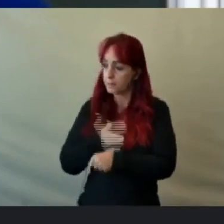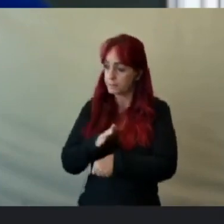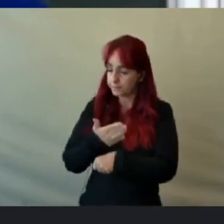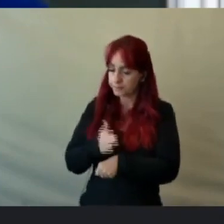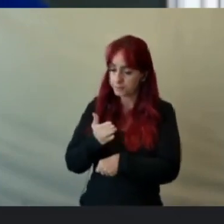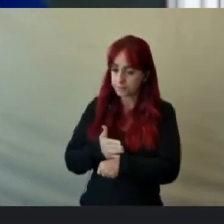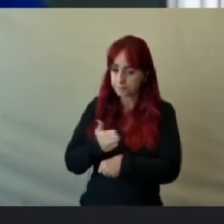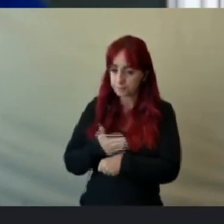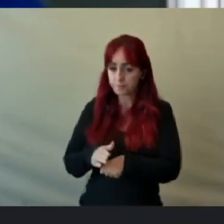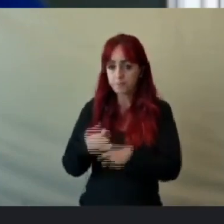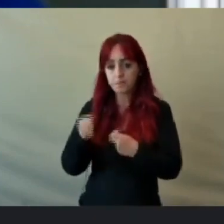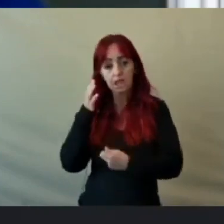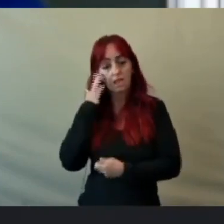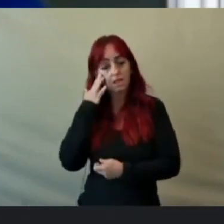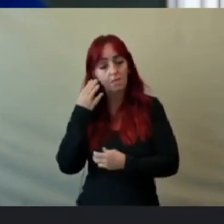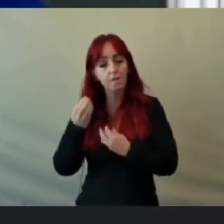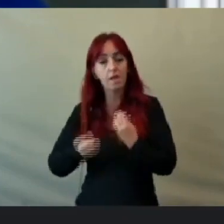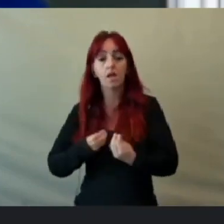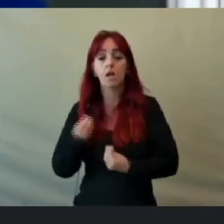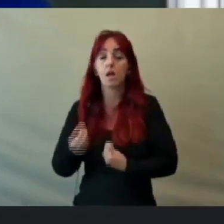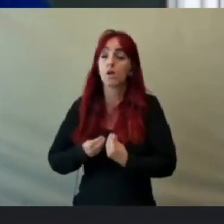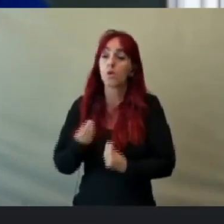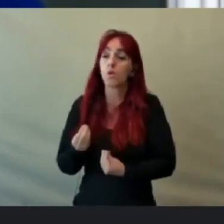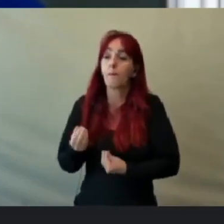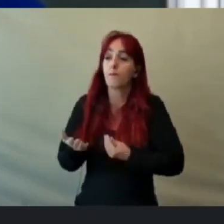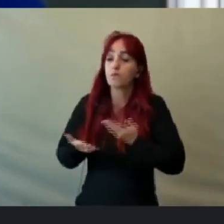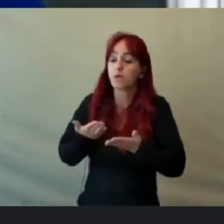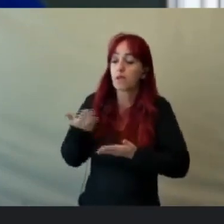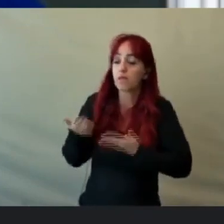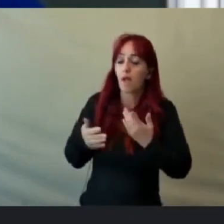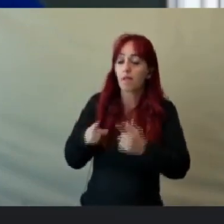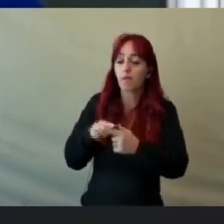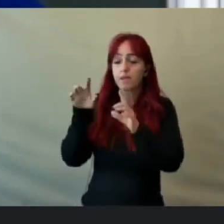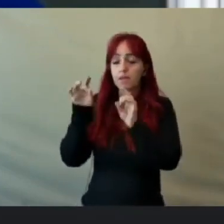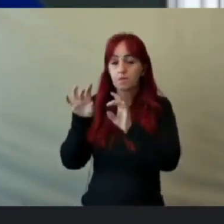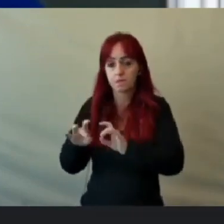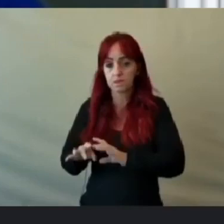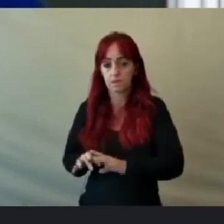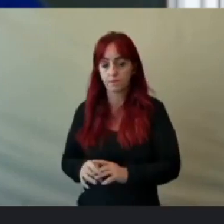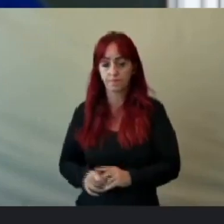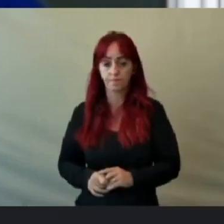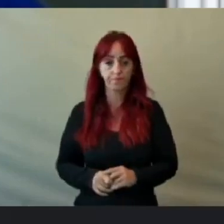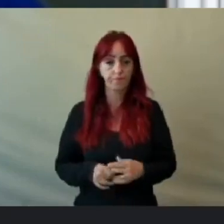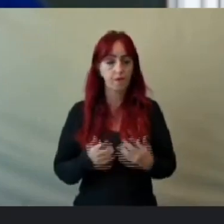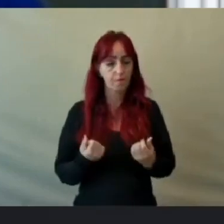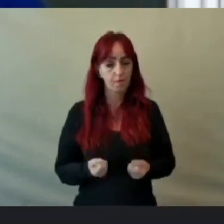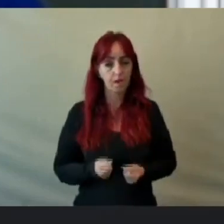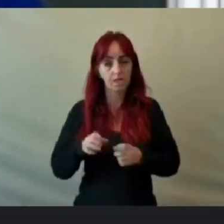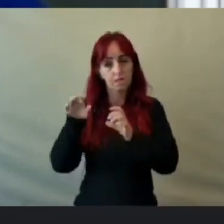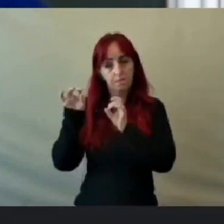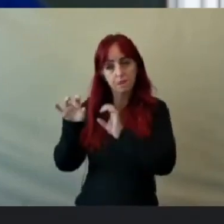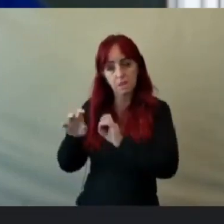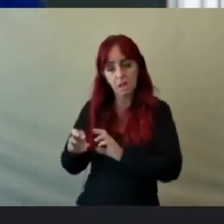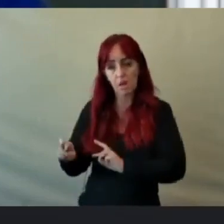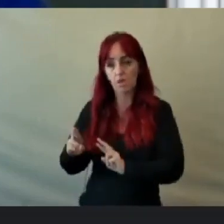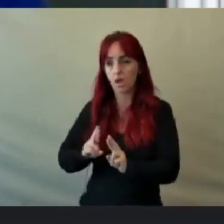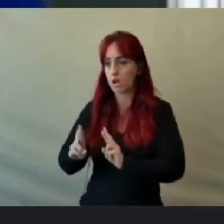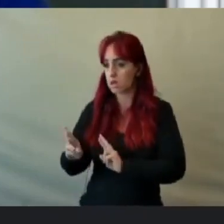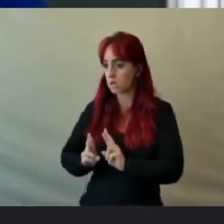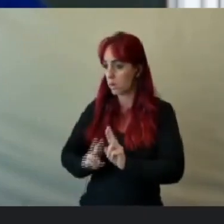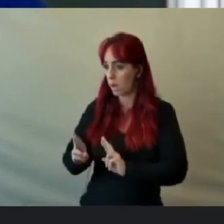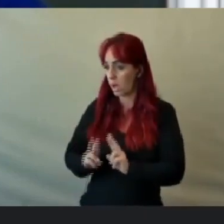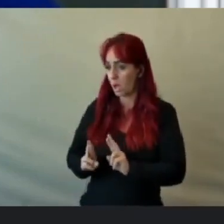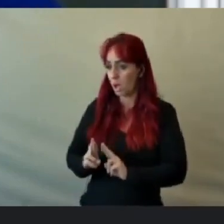essas especificidades seja as especificidades relacionadas quando ele é um cuidador de idoso da